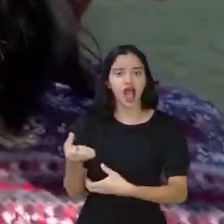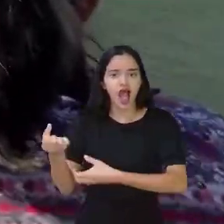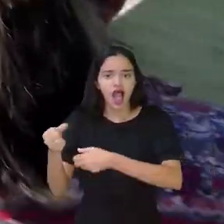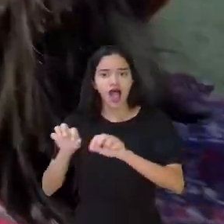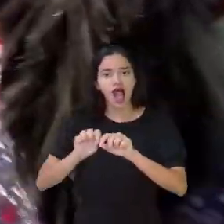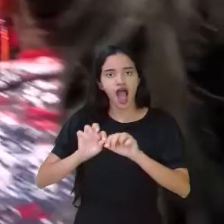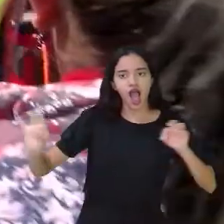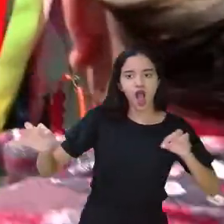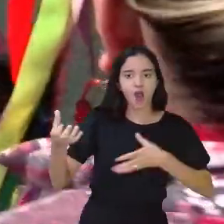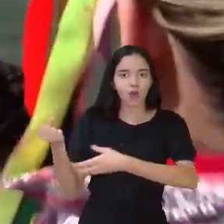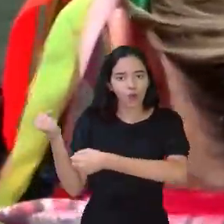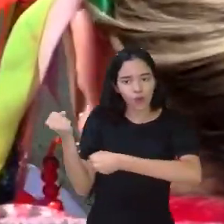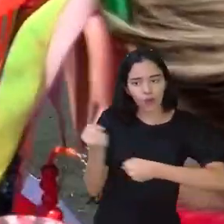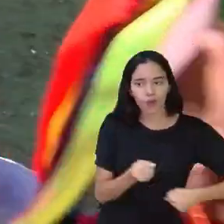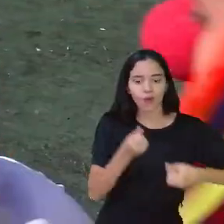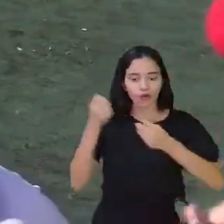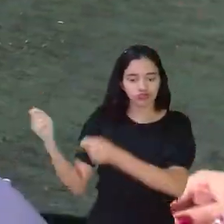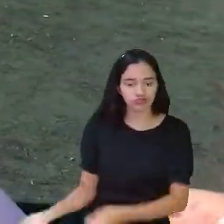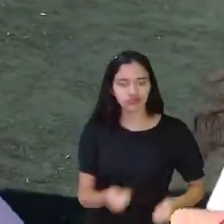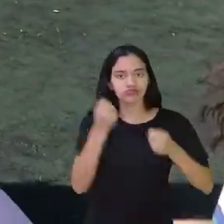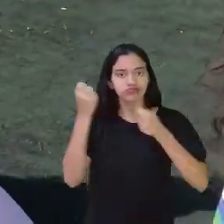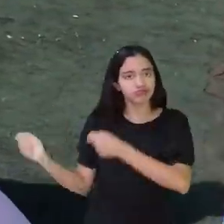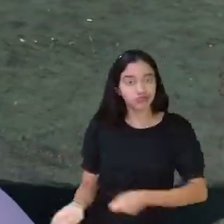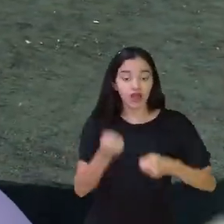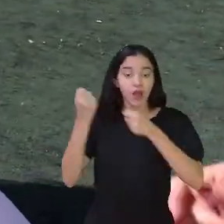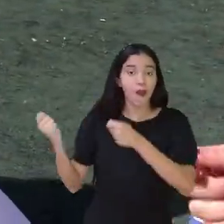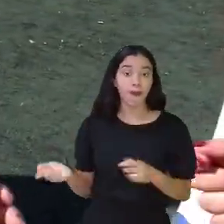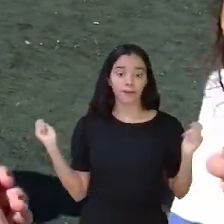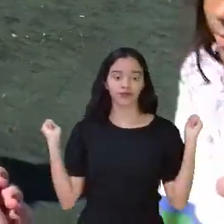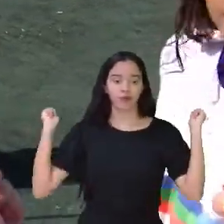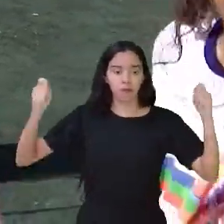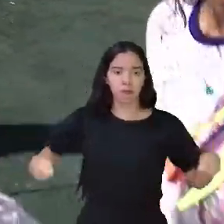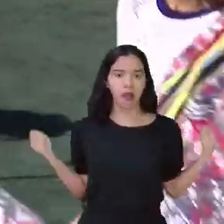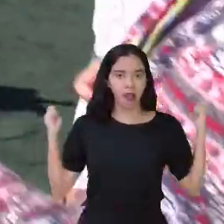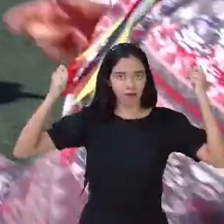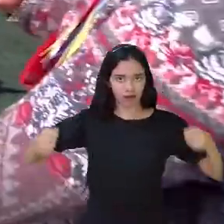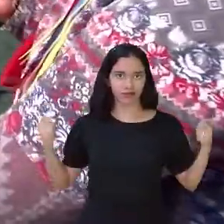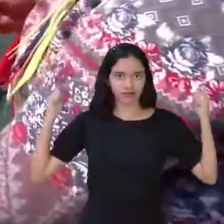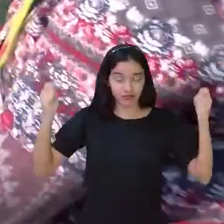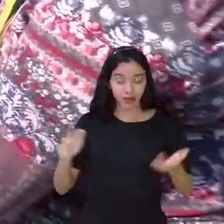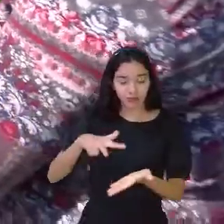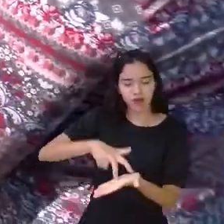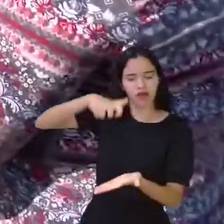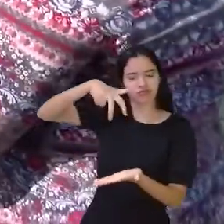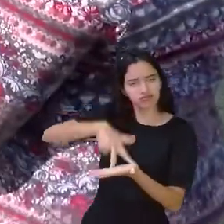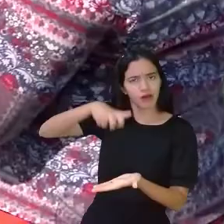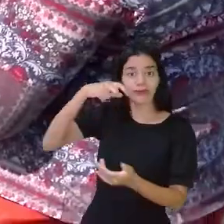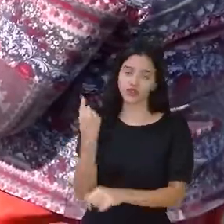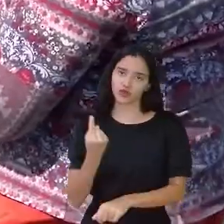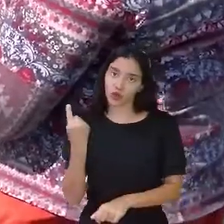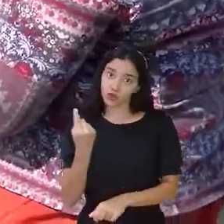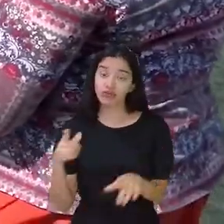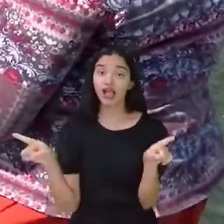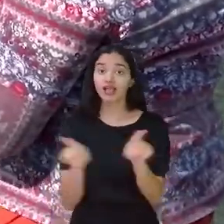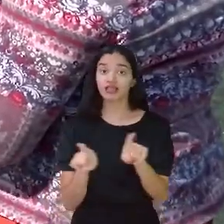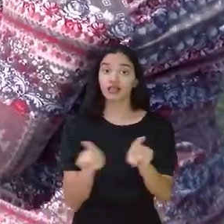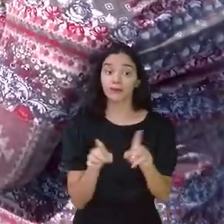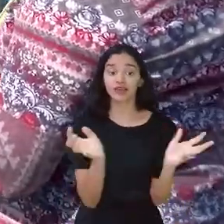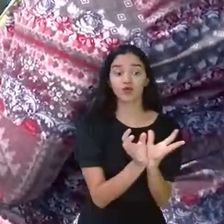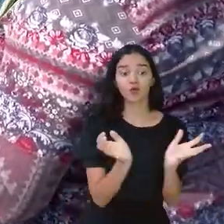eu posso pular ela sozinha né pode e posso fazer cabo de guerra pular em grupo né